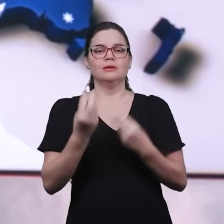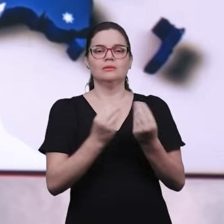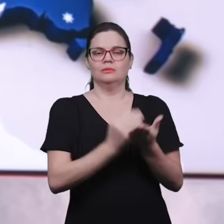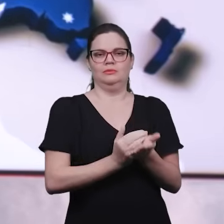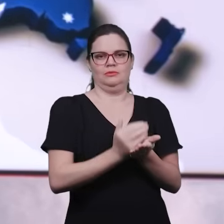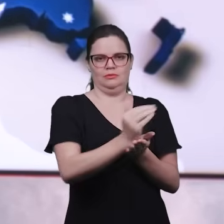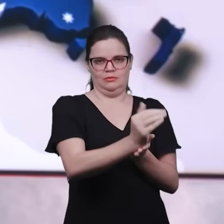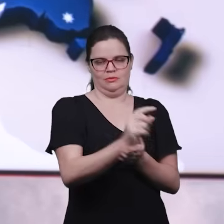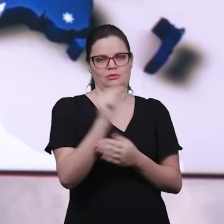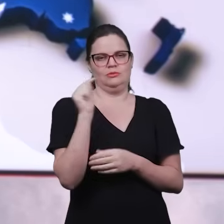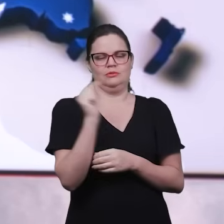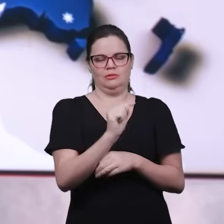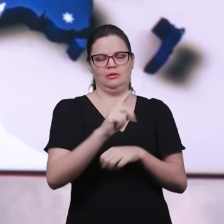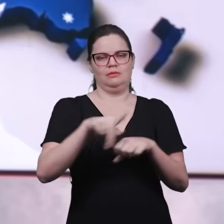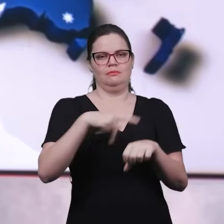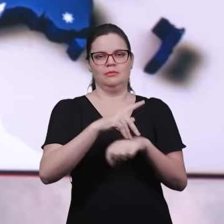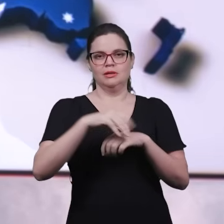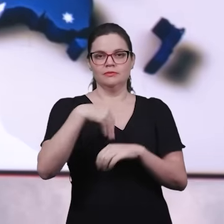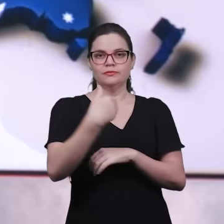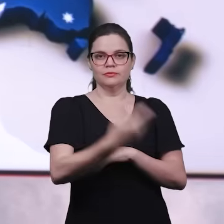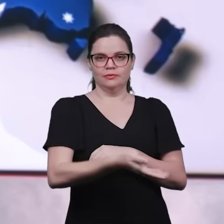ela começou,